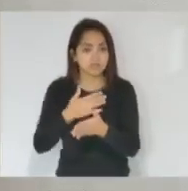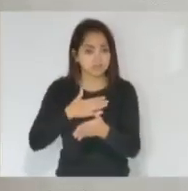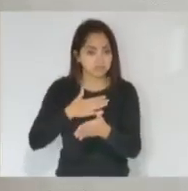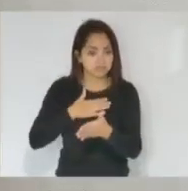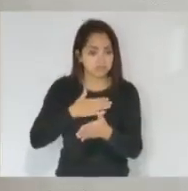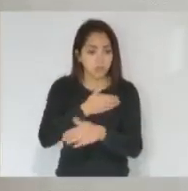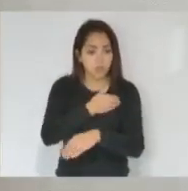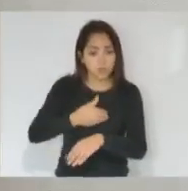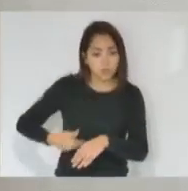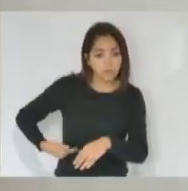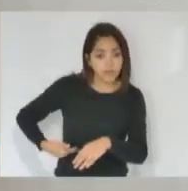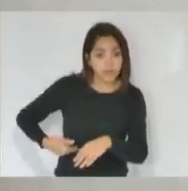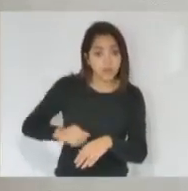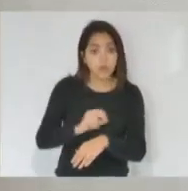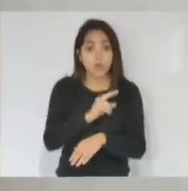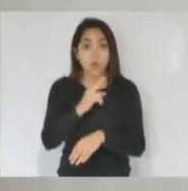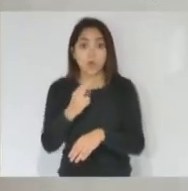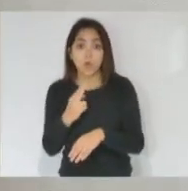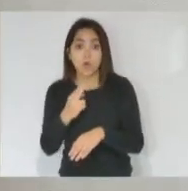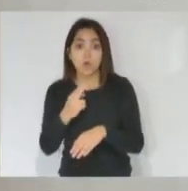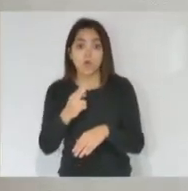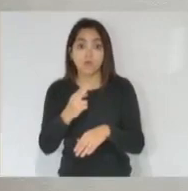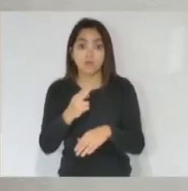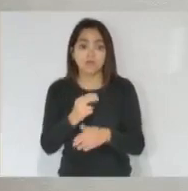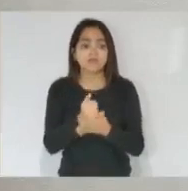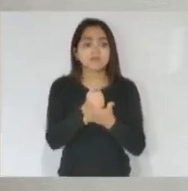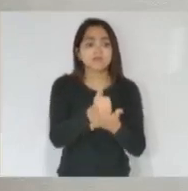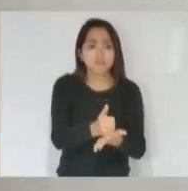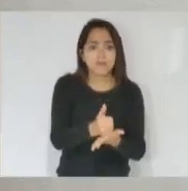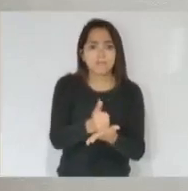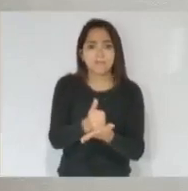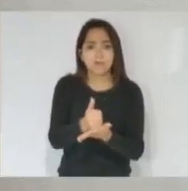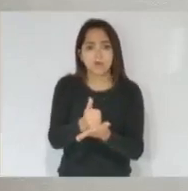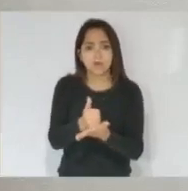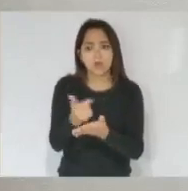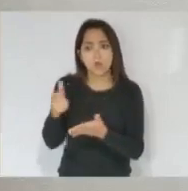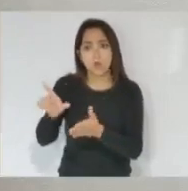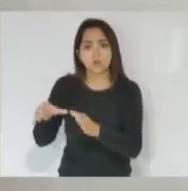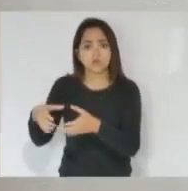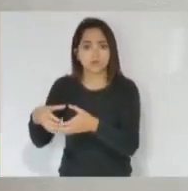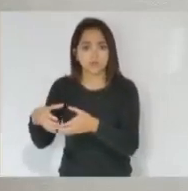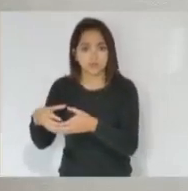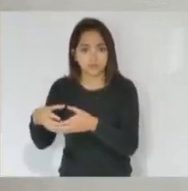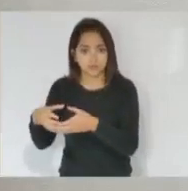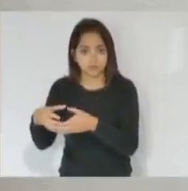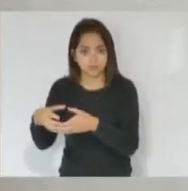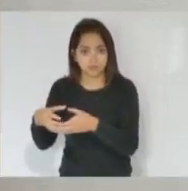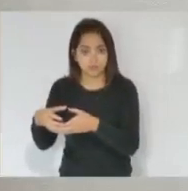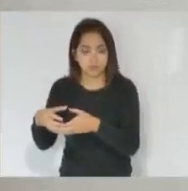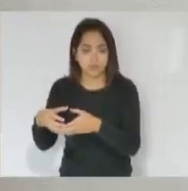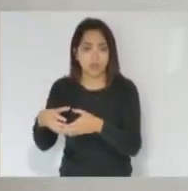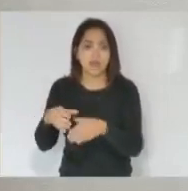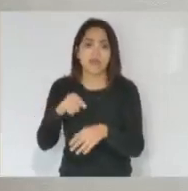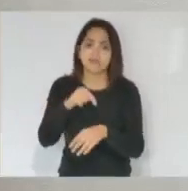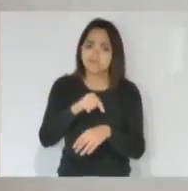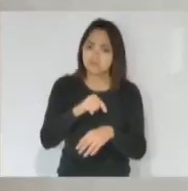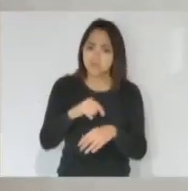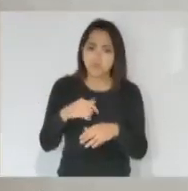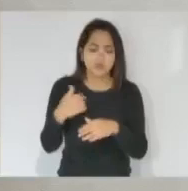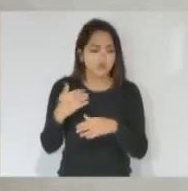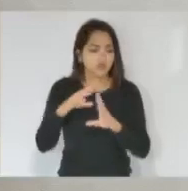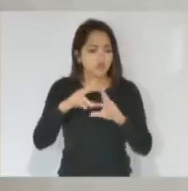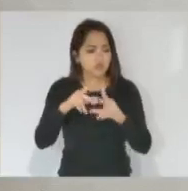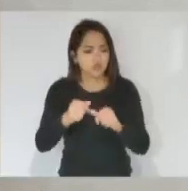governo ou o senhor é oposição? Eu quero dizer o seguinte, eu convivi aqui com governos de todos os